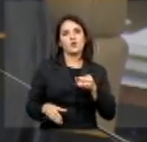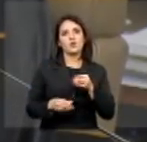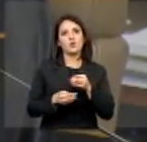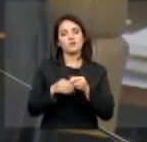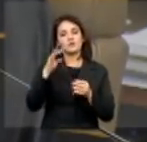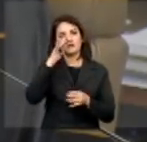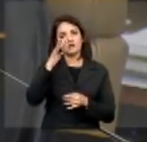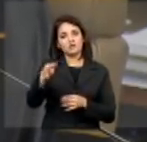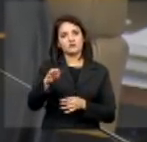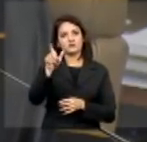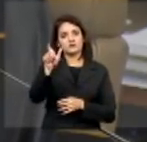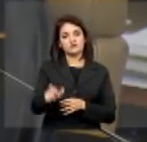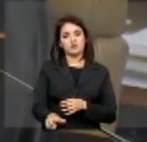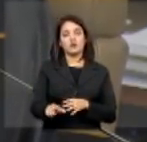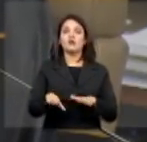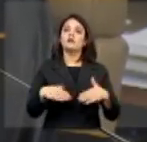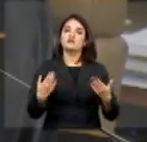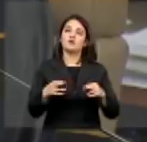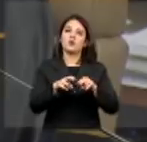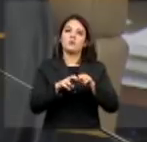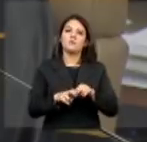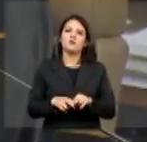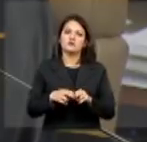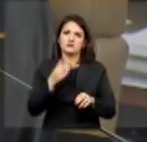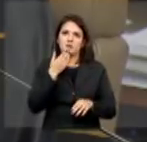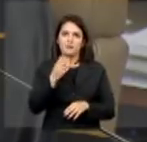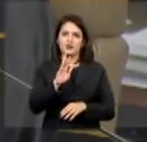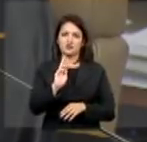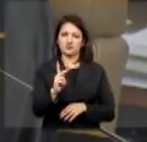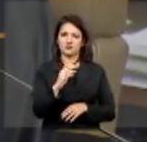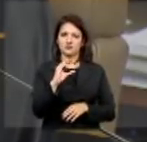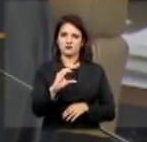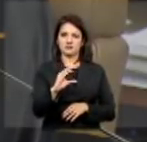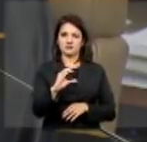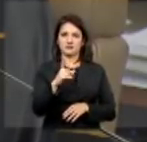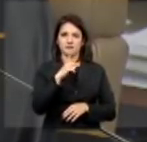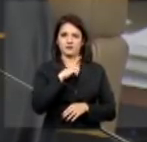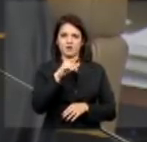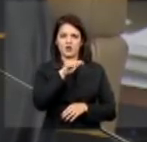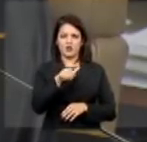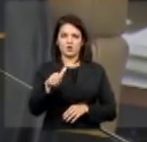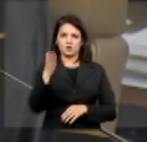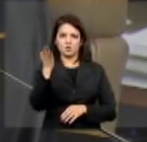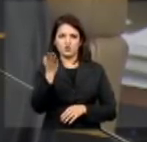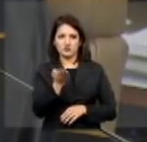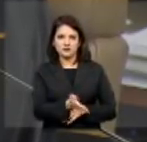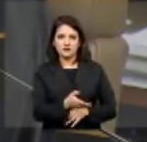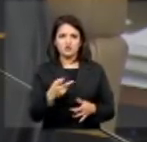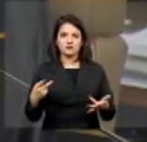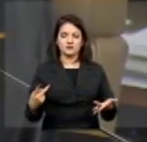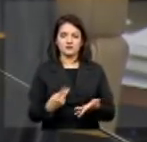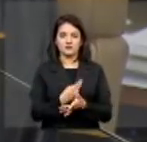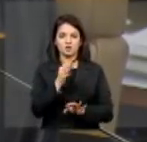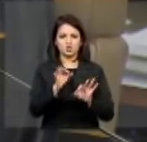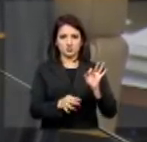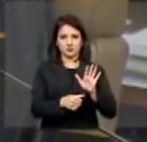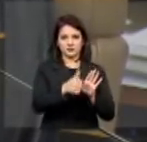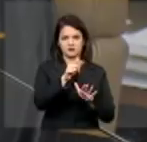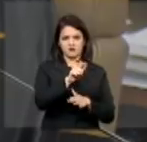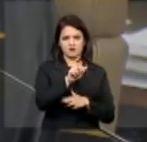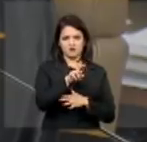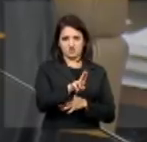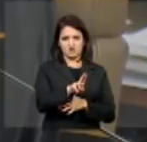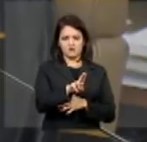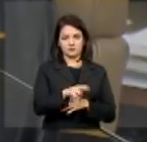concessão da ordem de habeas corpus para reconhecer a nulidade perpetrada em juízo de primeiro grau ou pelo